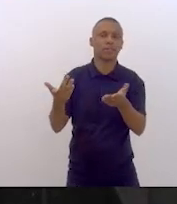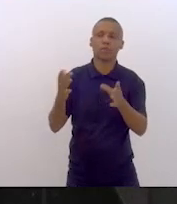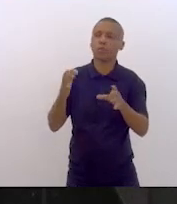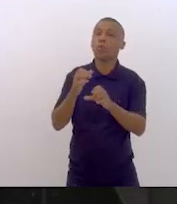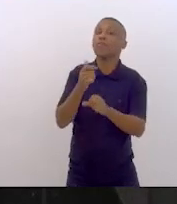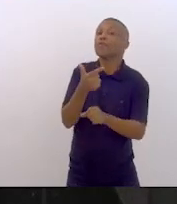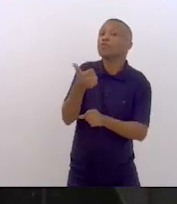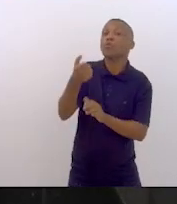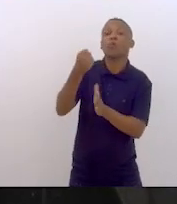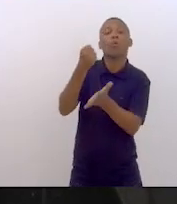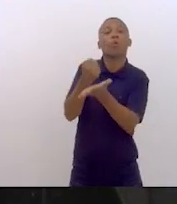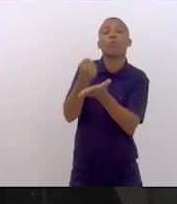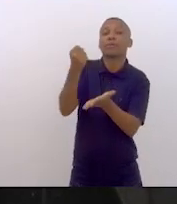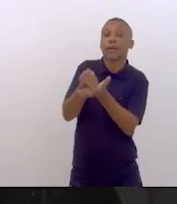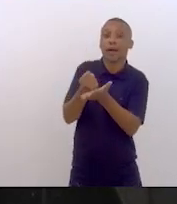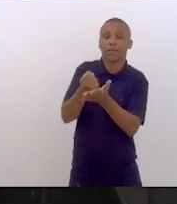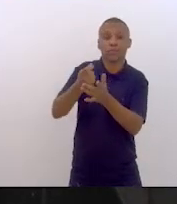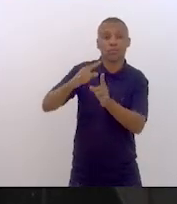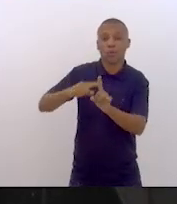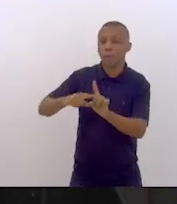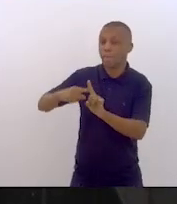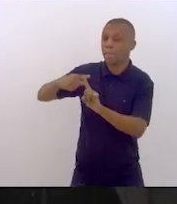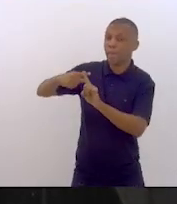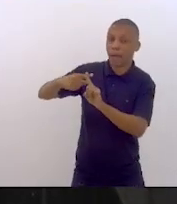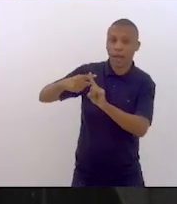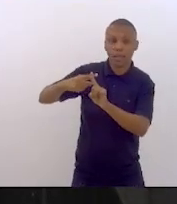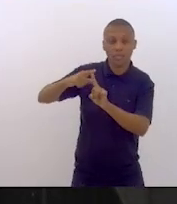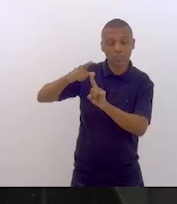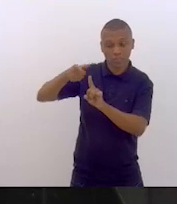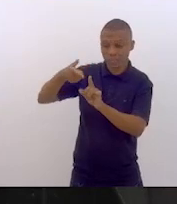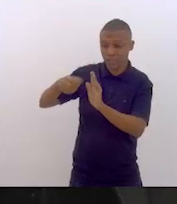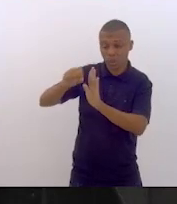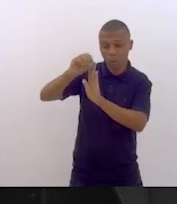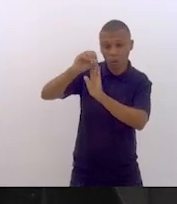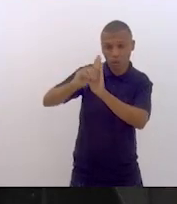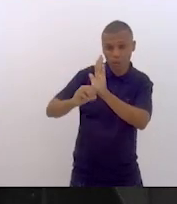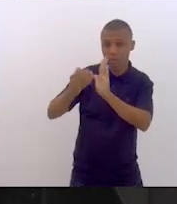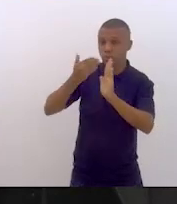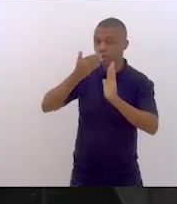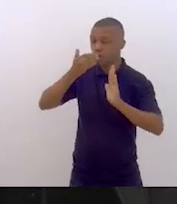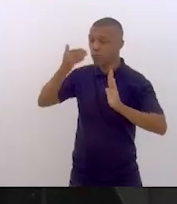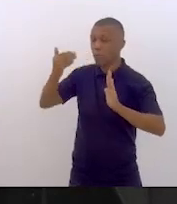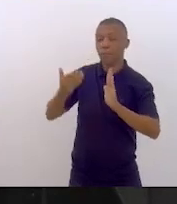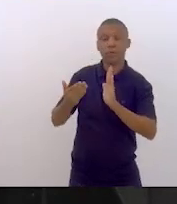ainda no mesmo ofício solicitamos